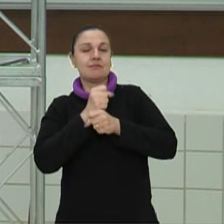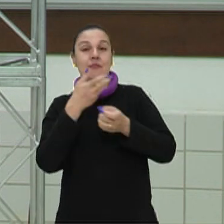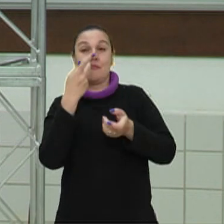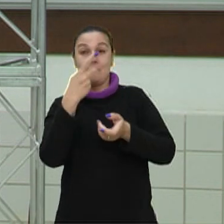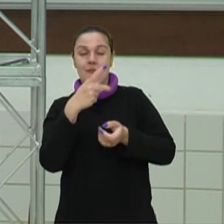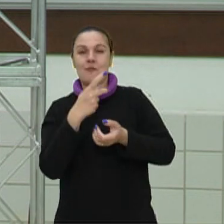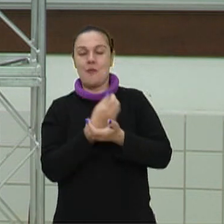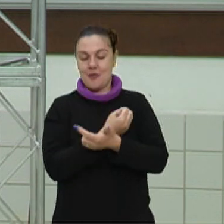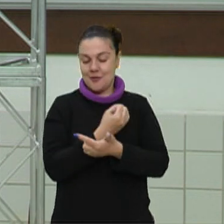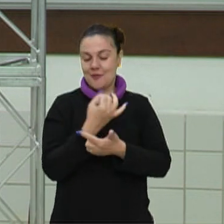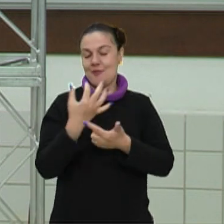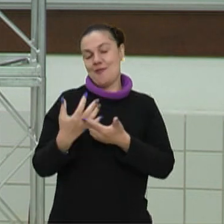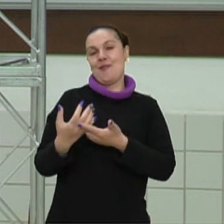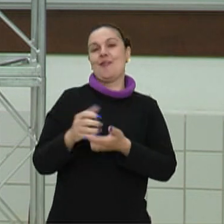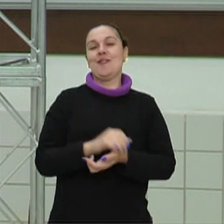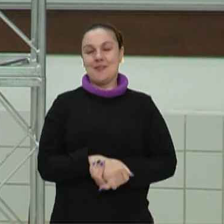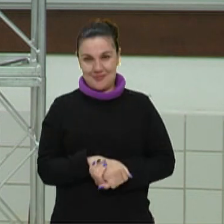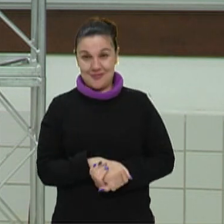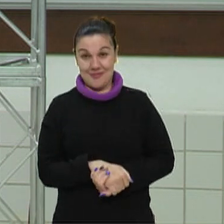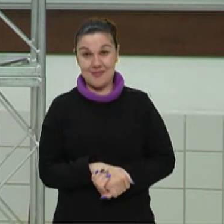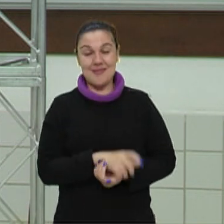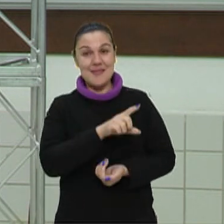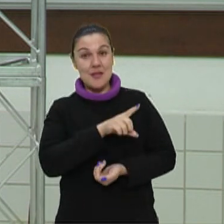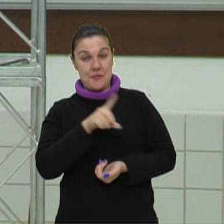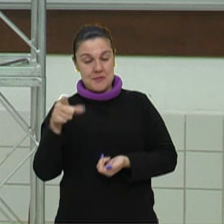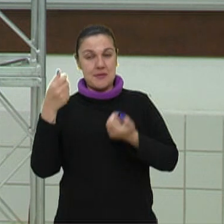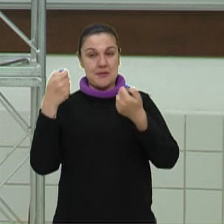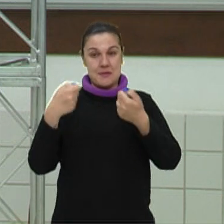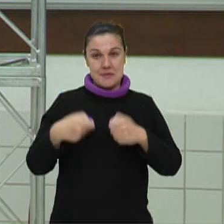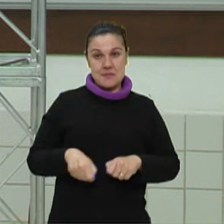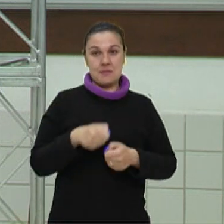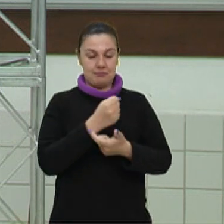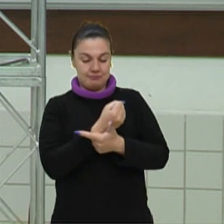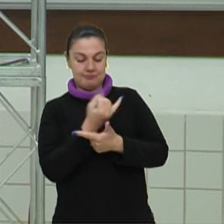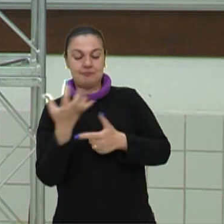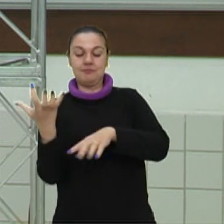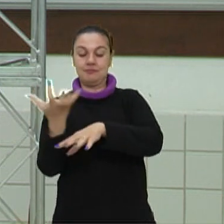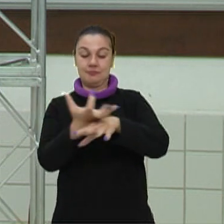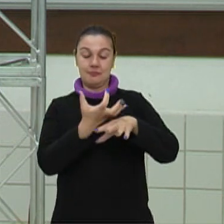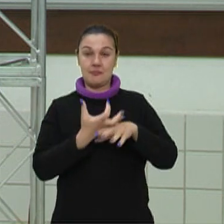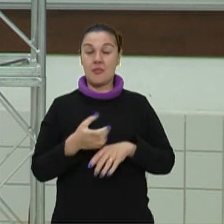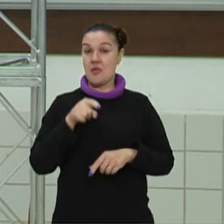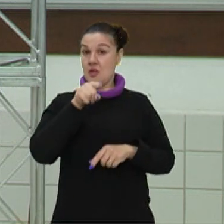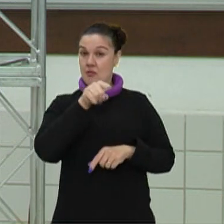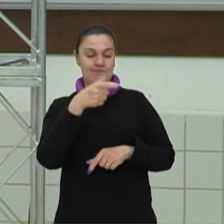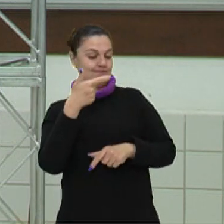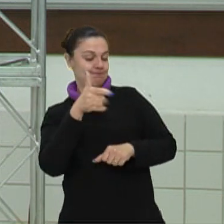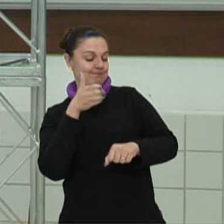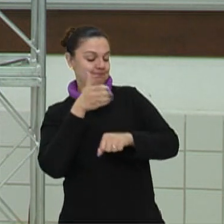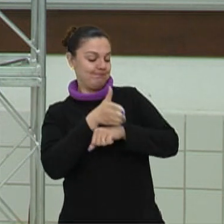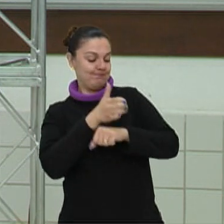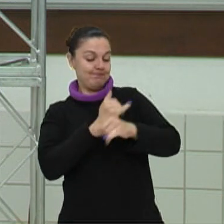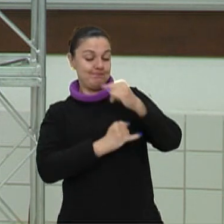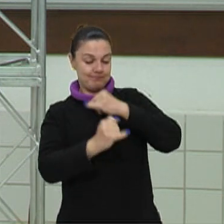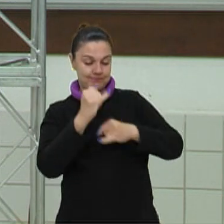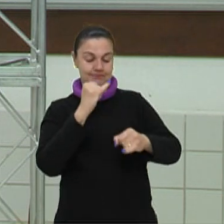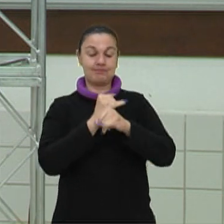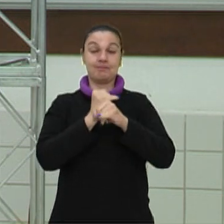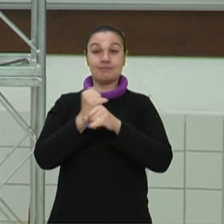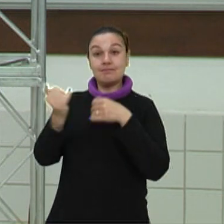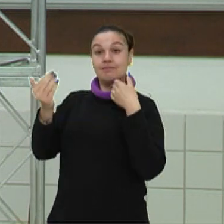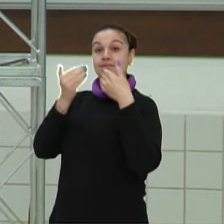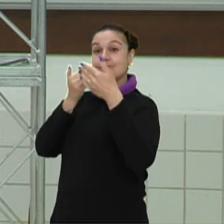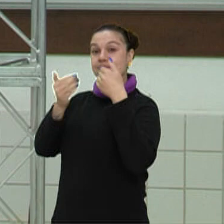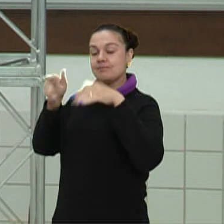você tenham notas também, né? Vocês tenham notas aí nas disciplinas, tá? E você que não tem acesso ao Classroom, entre em contato com a